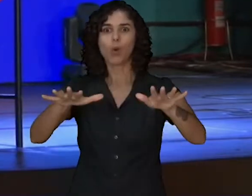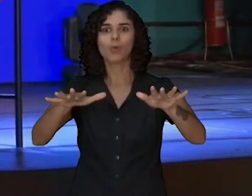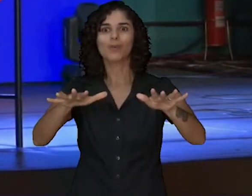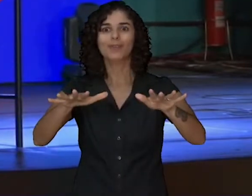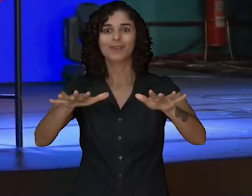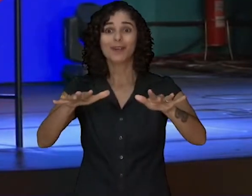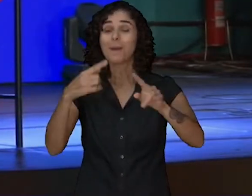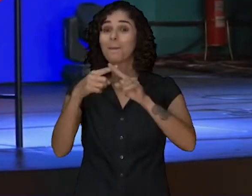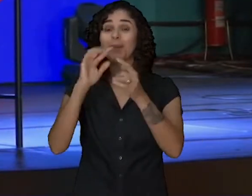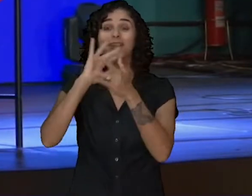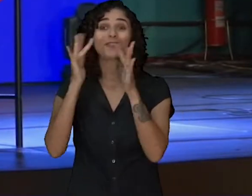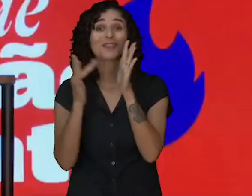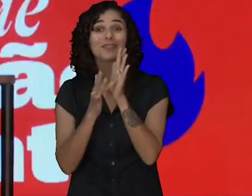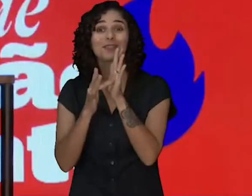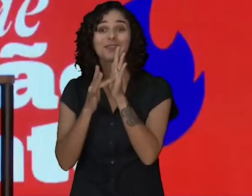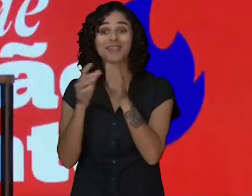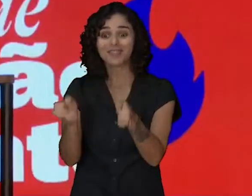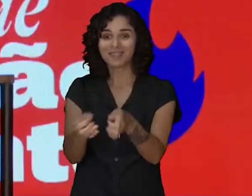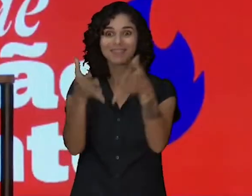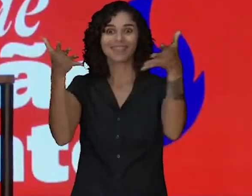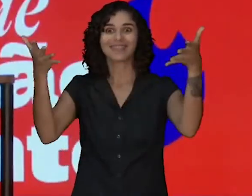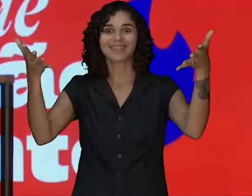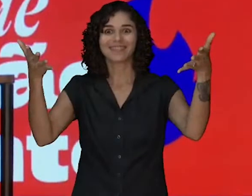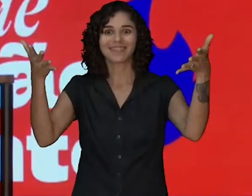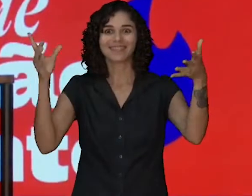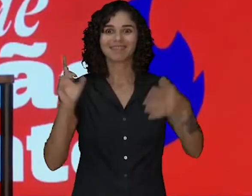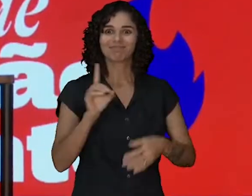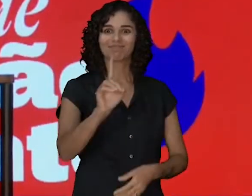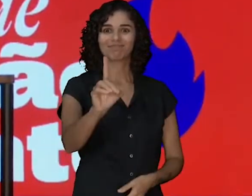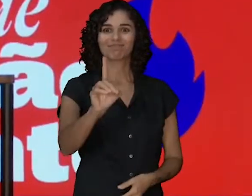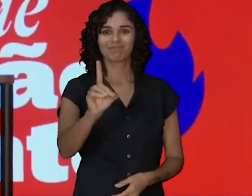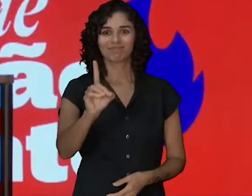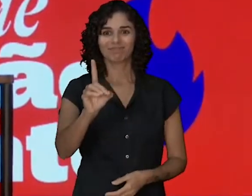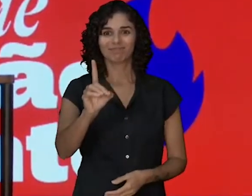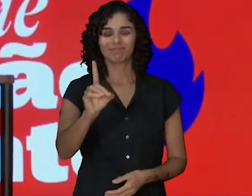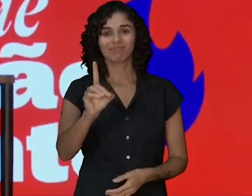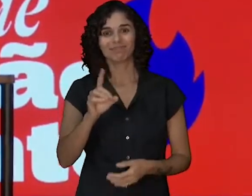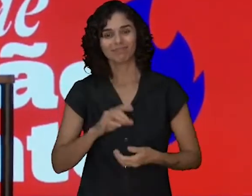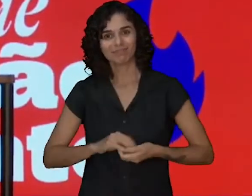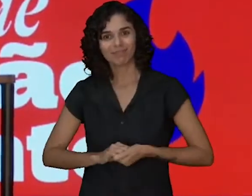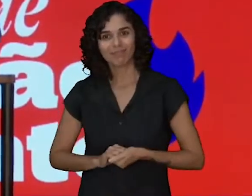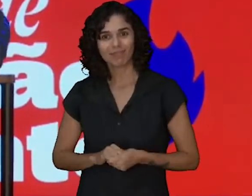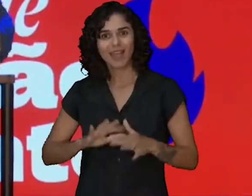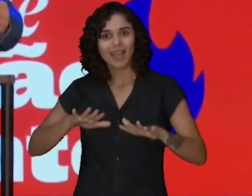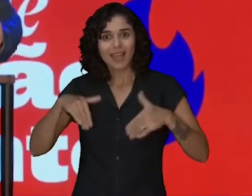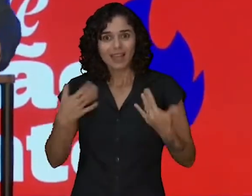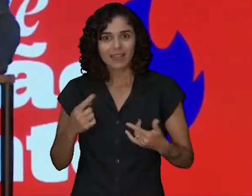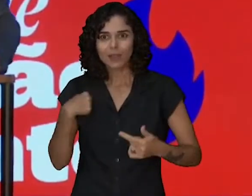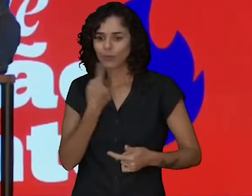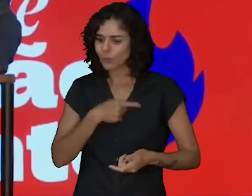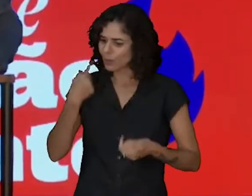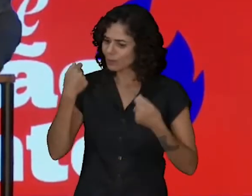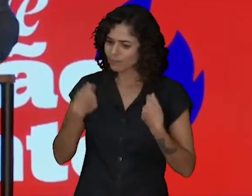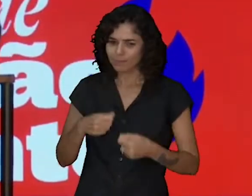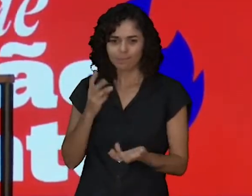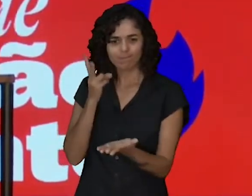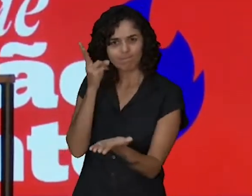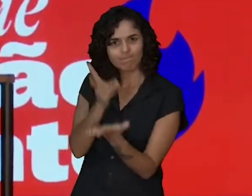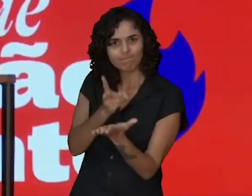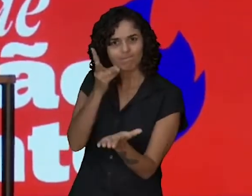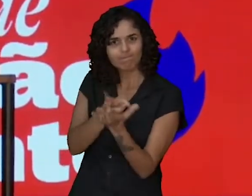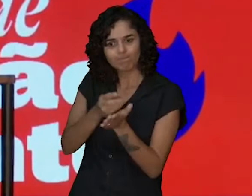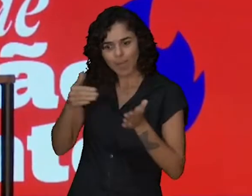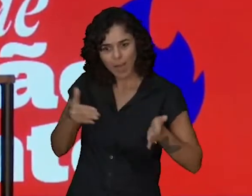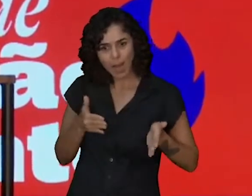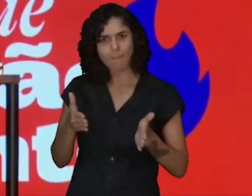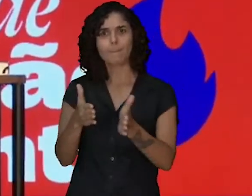Jesus chegou. Jesus chegou. Então corramos com perseverança a corrida